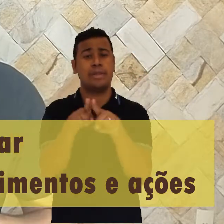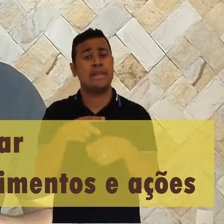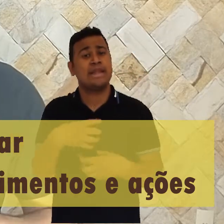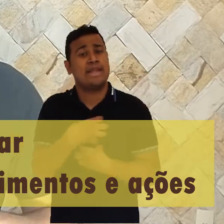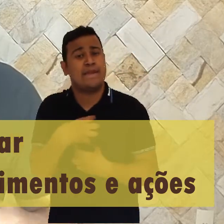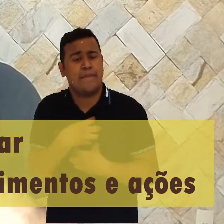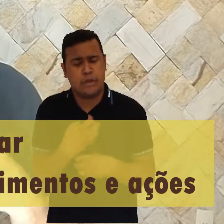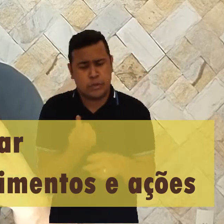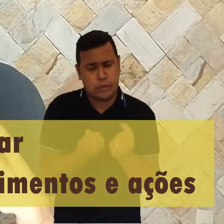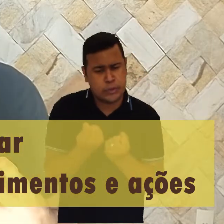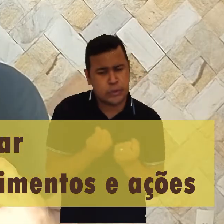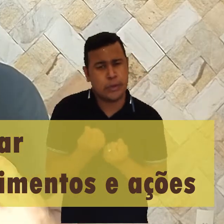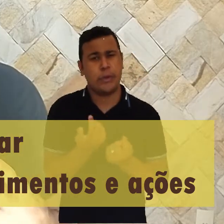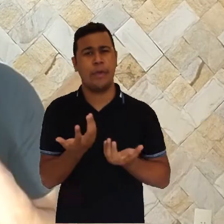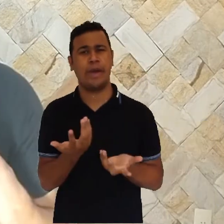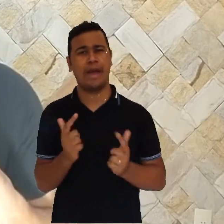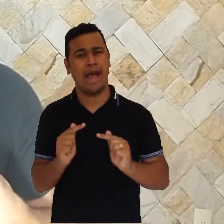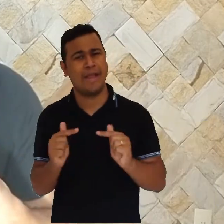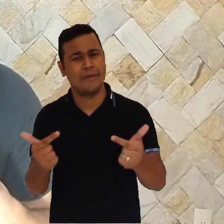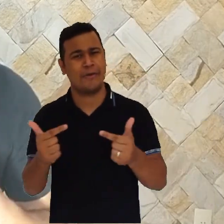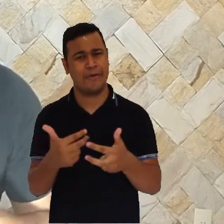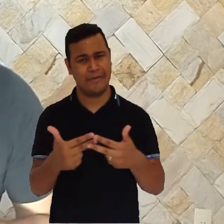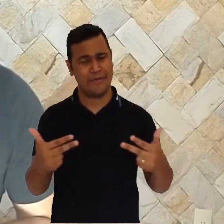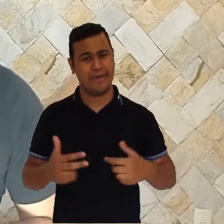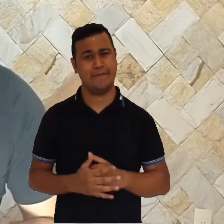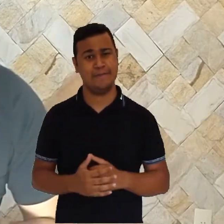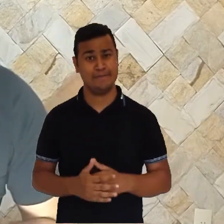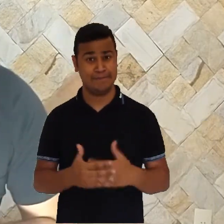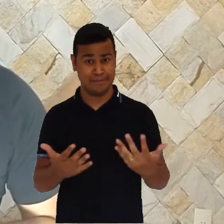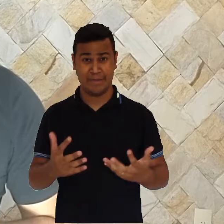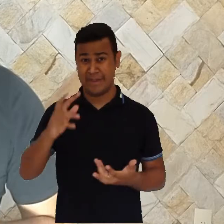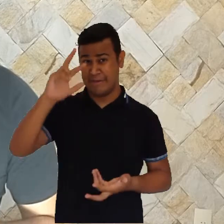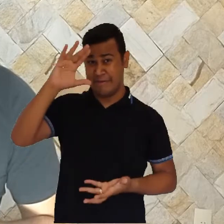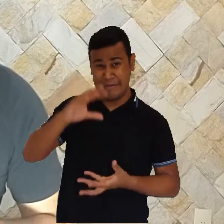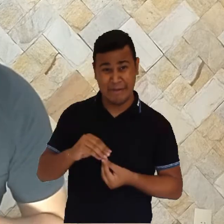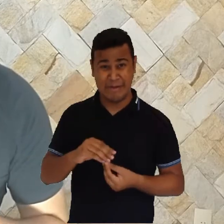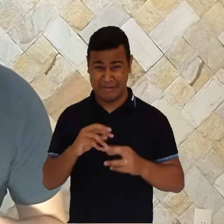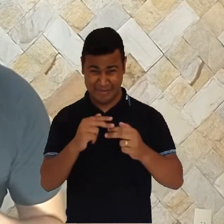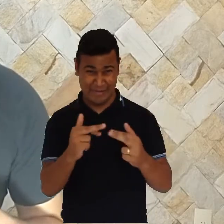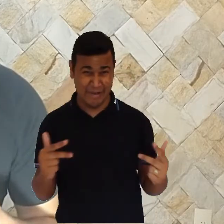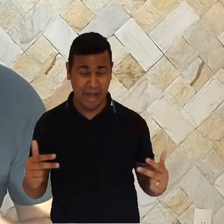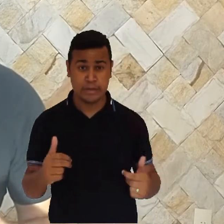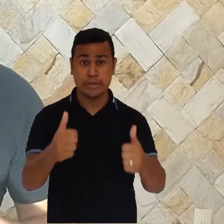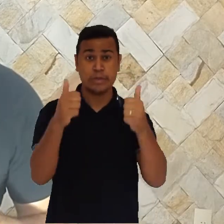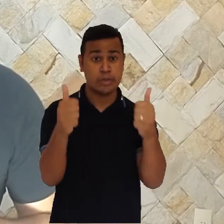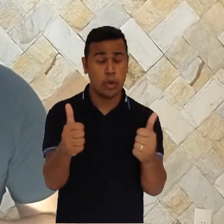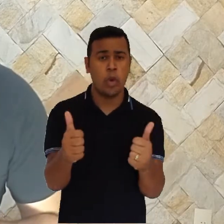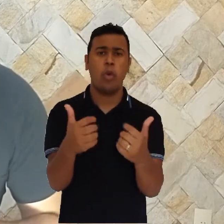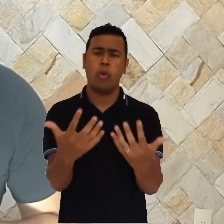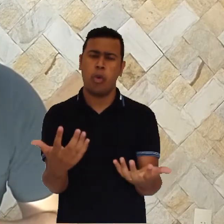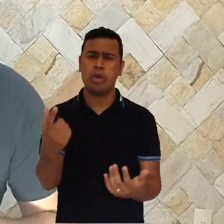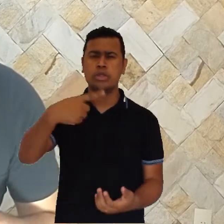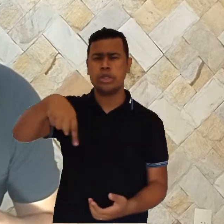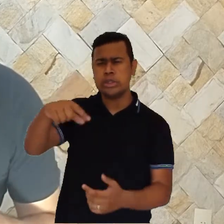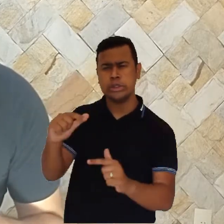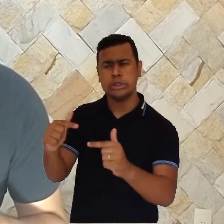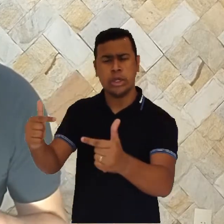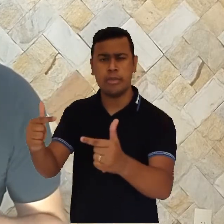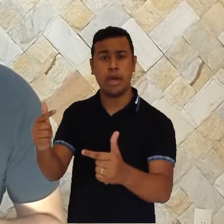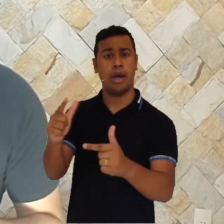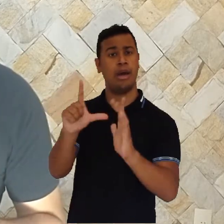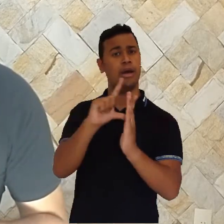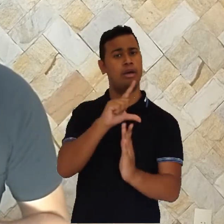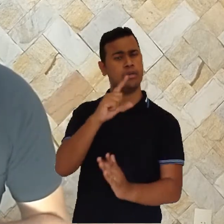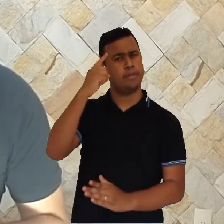sentimentos, pensamentos e nossas ações. Ou seja, um bom funcionamento das funções executivas nos permite pensar antes de agir, manipular